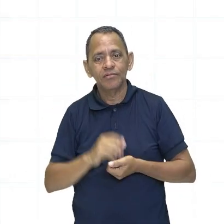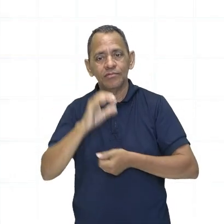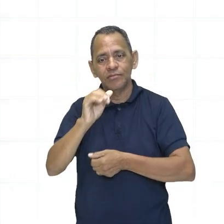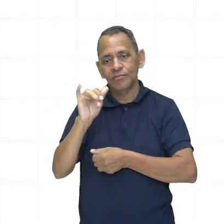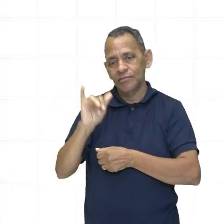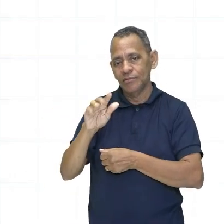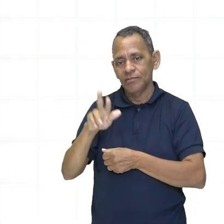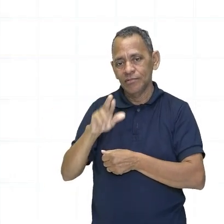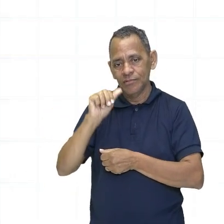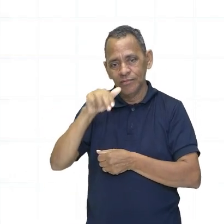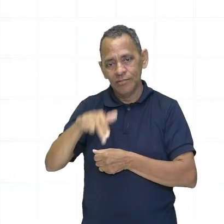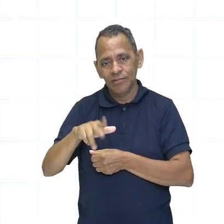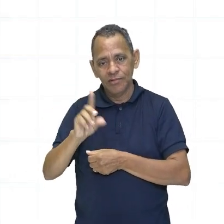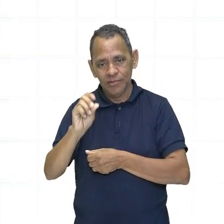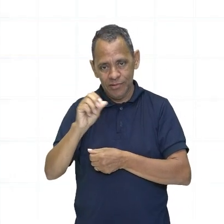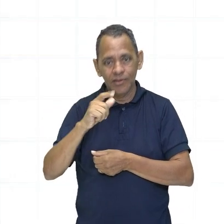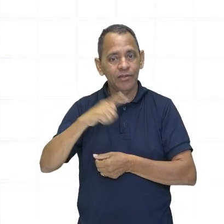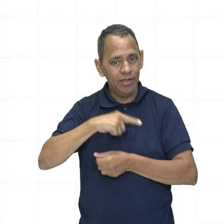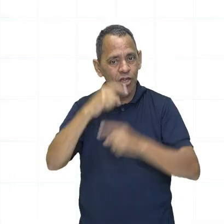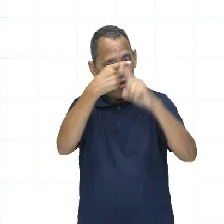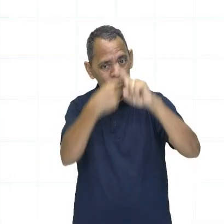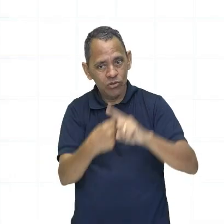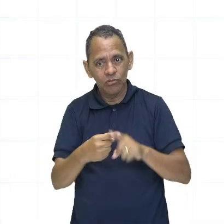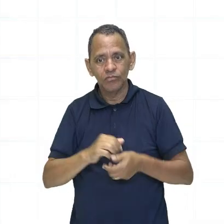Vamos agora